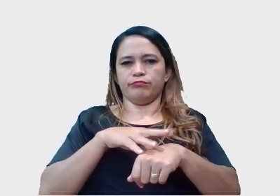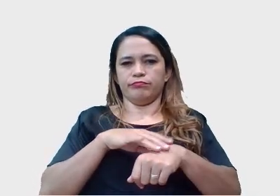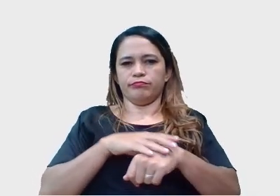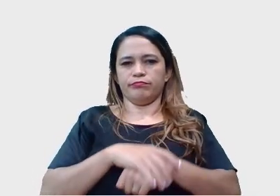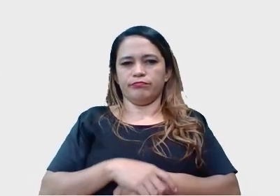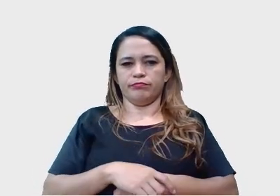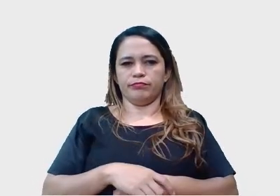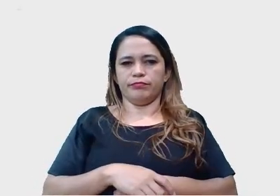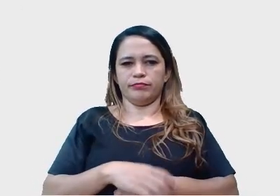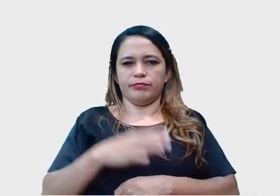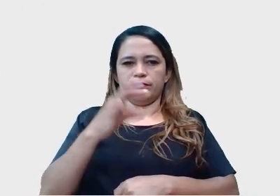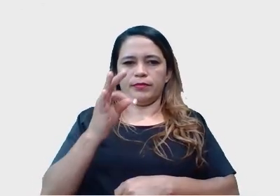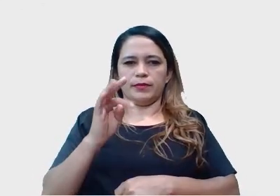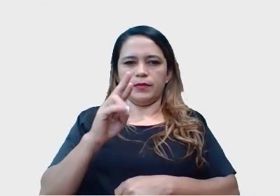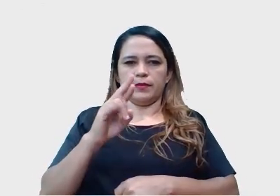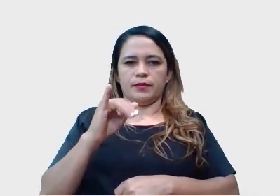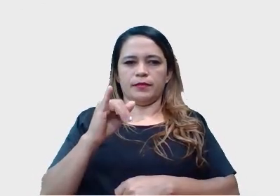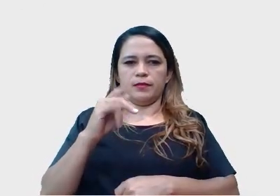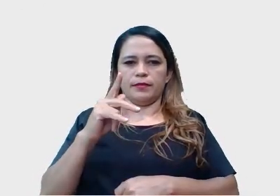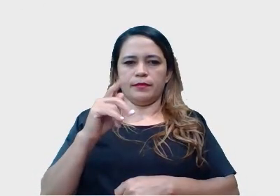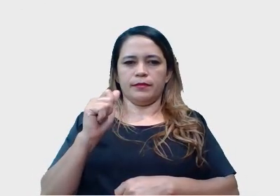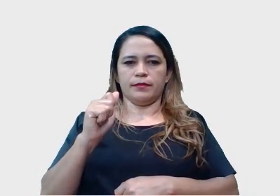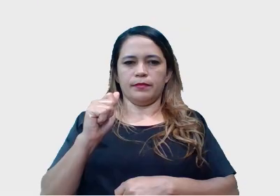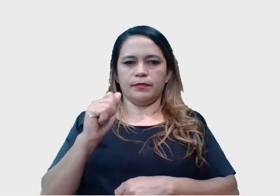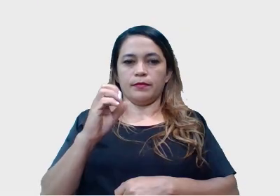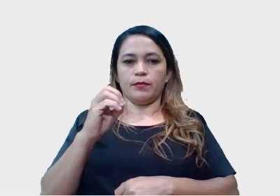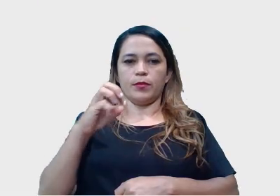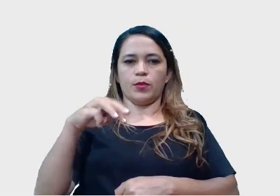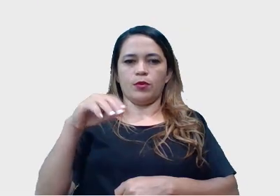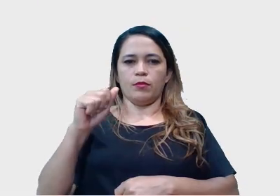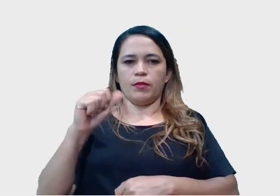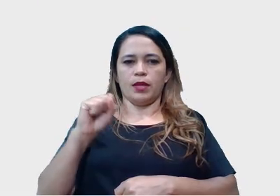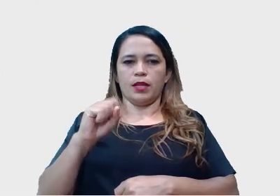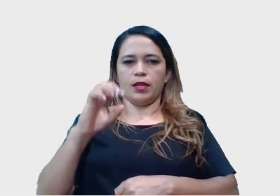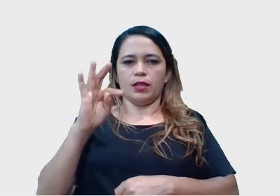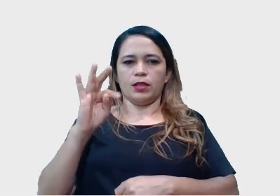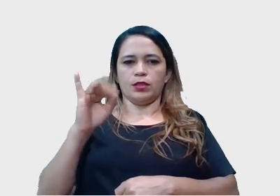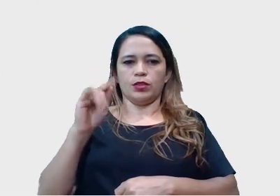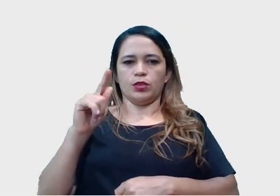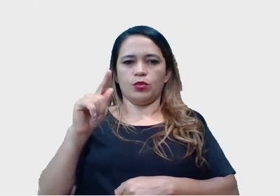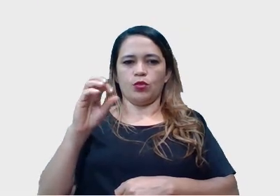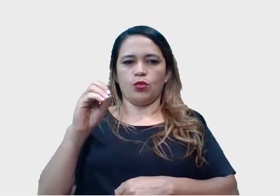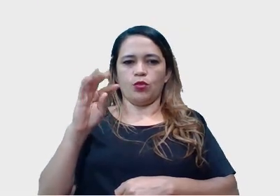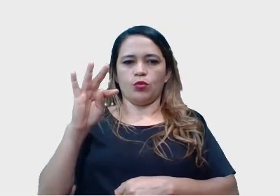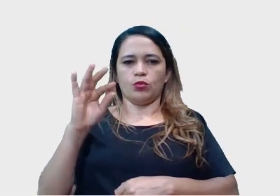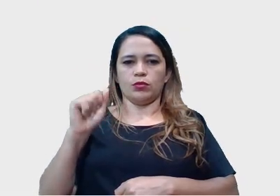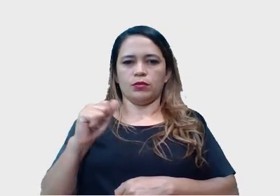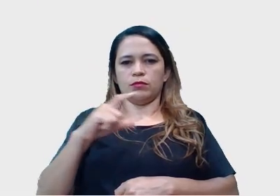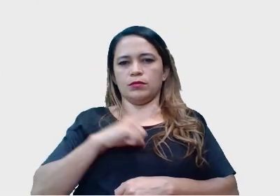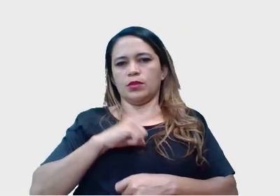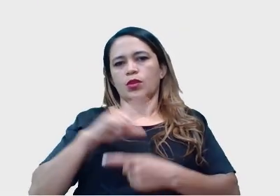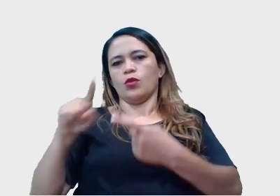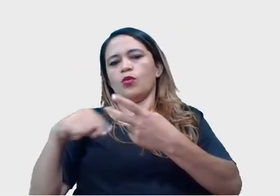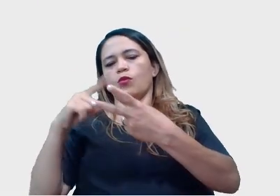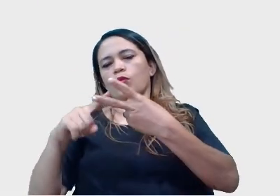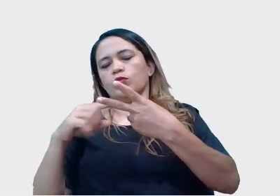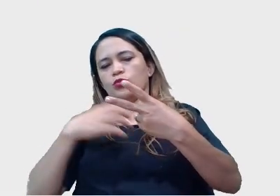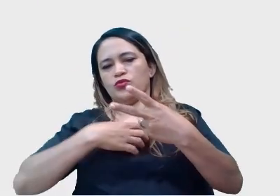forma tripomastigota, é a forma que causa esses sintomas na gente, tá bom? Existe uma forma dele chamada